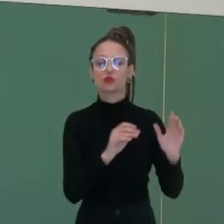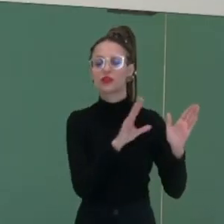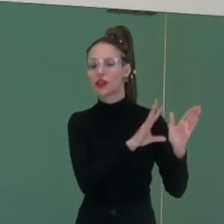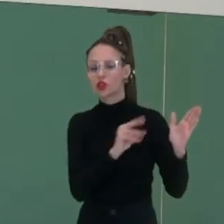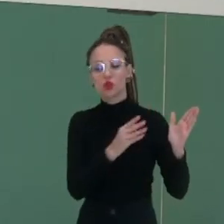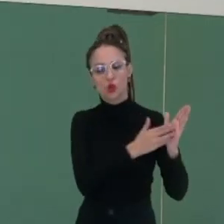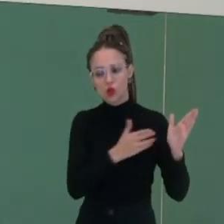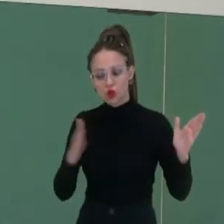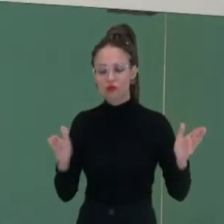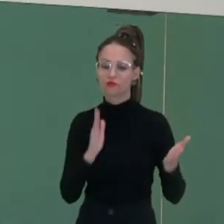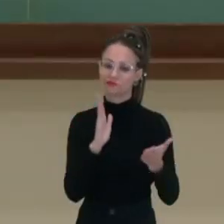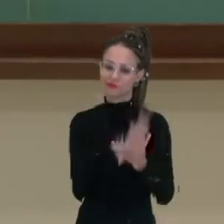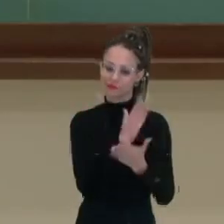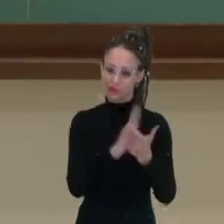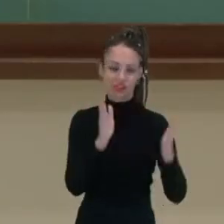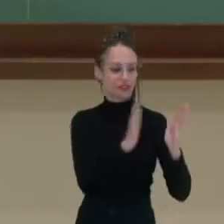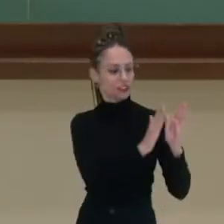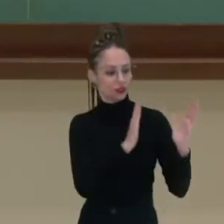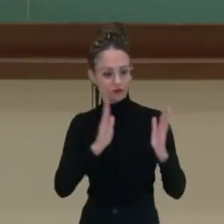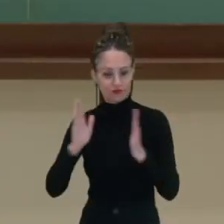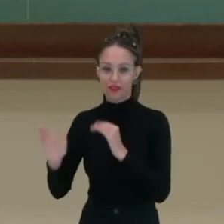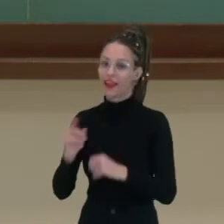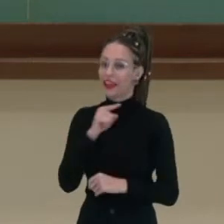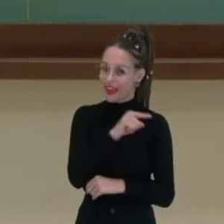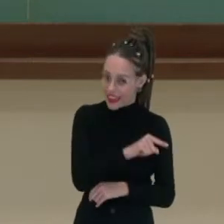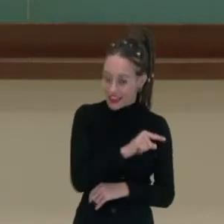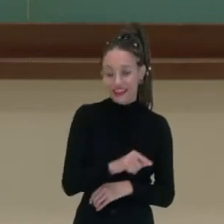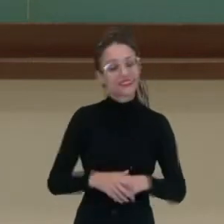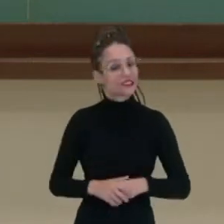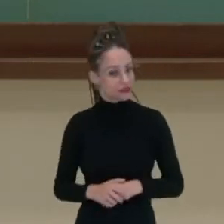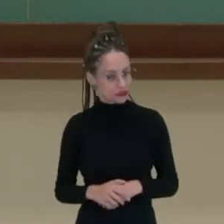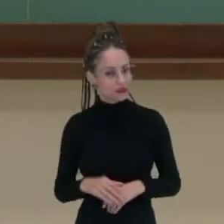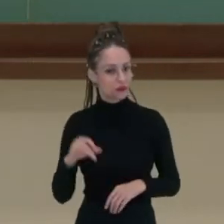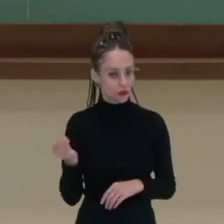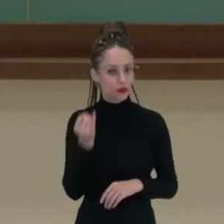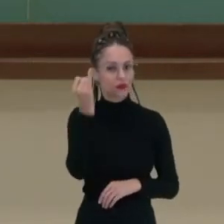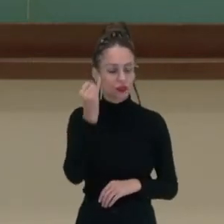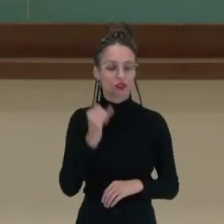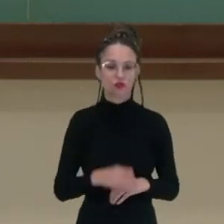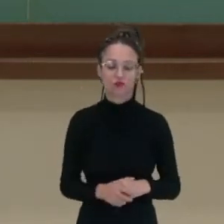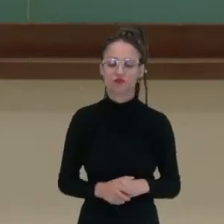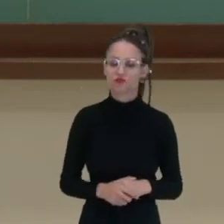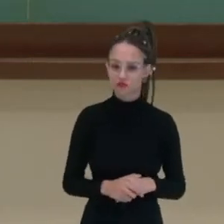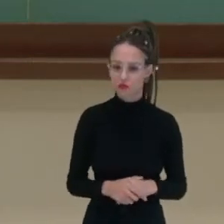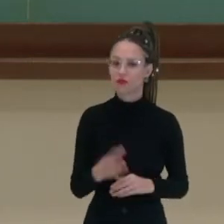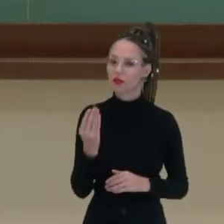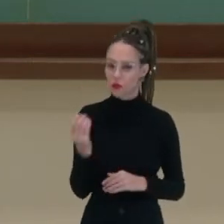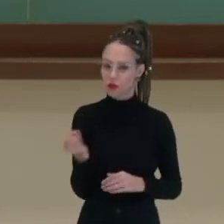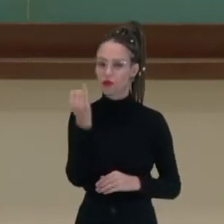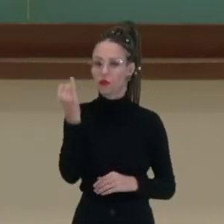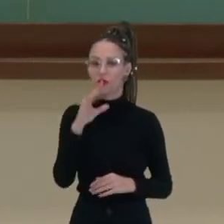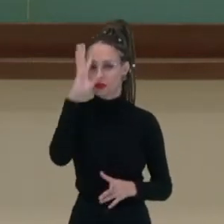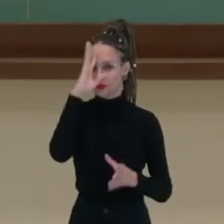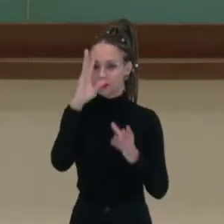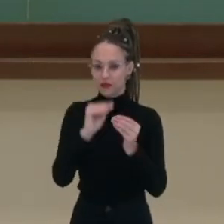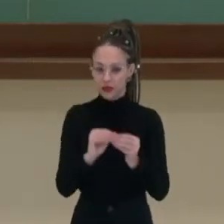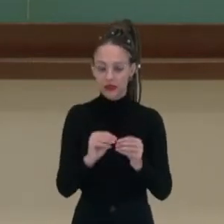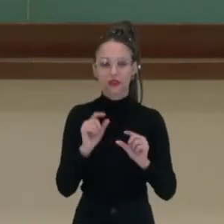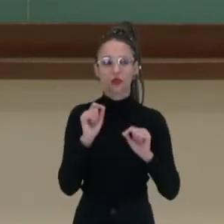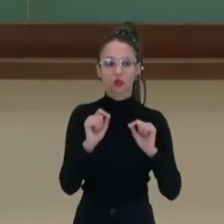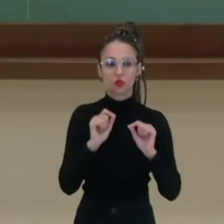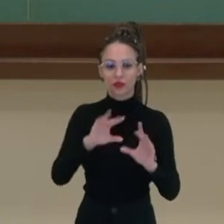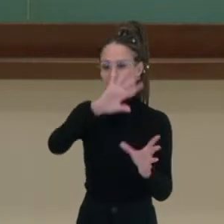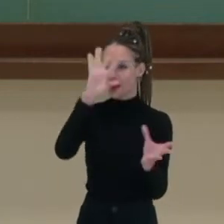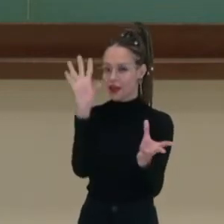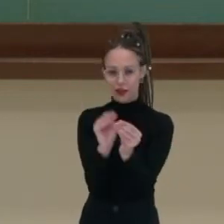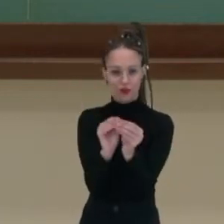a divisão da produção. Essa parte, cara, é muito importante, né? Muito importante entender, é um resumão de